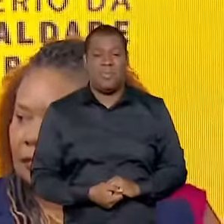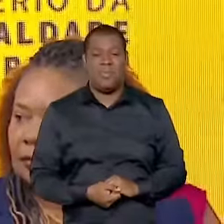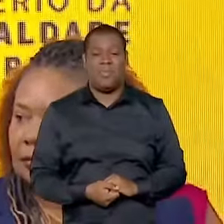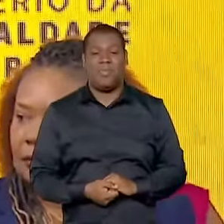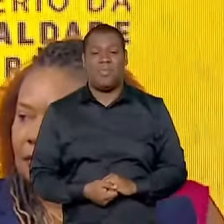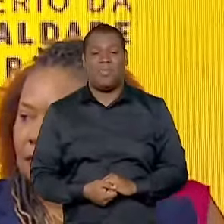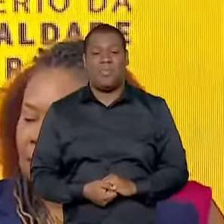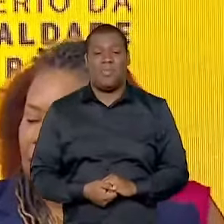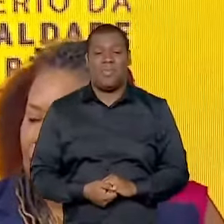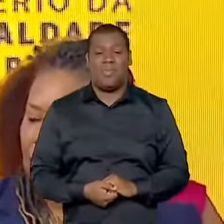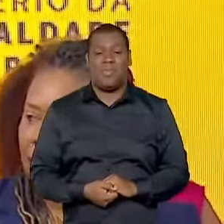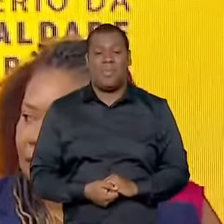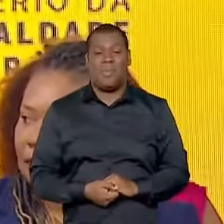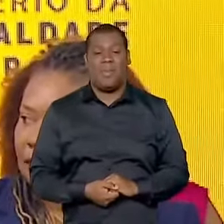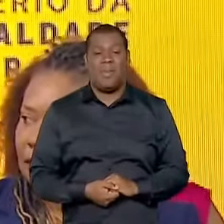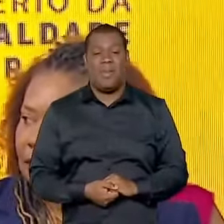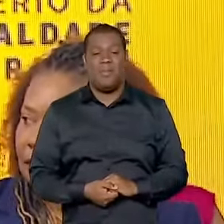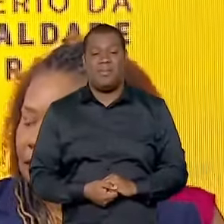Silva.